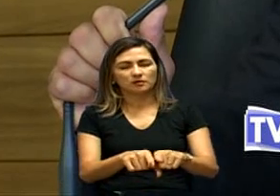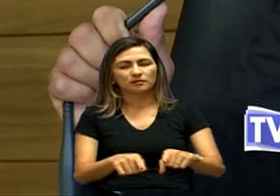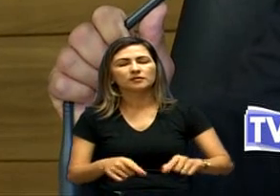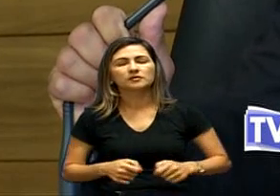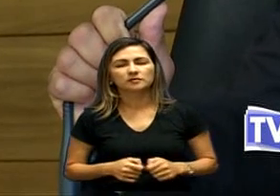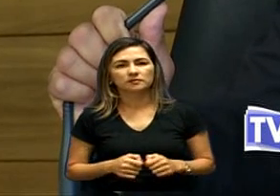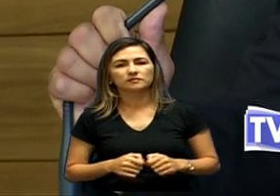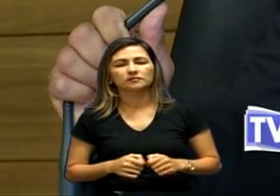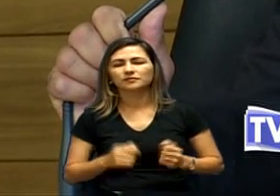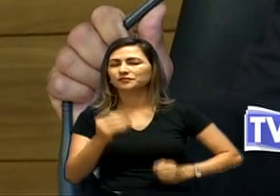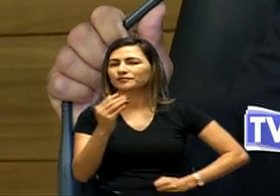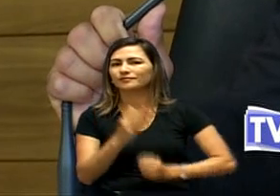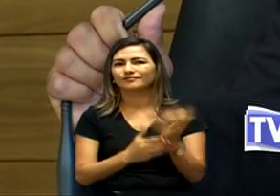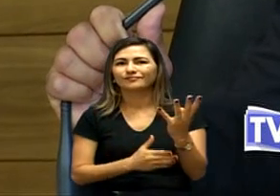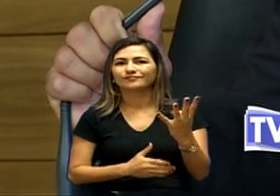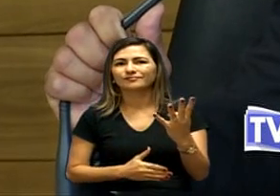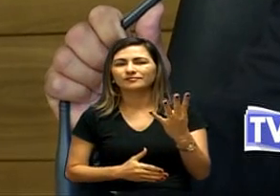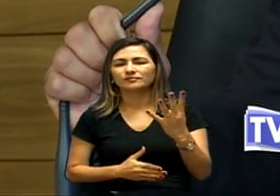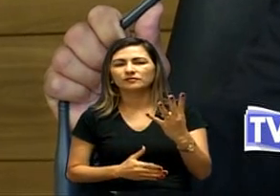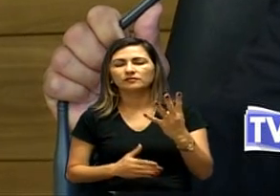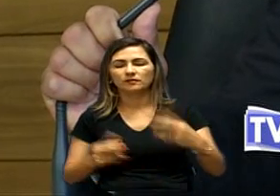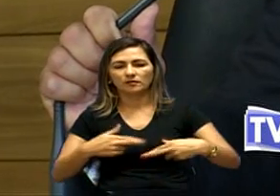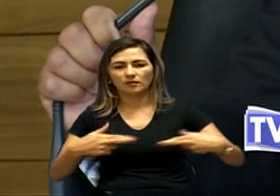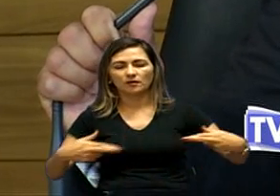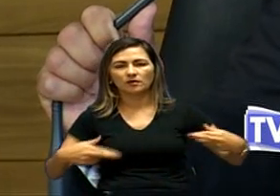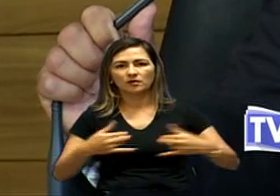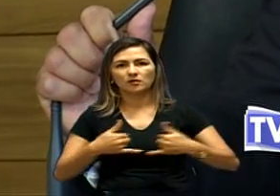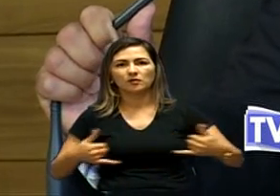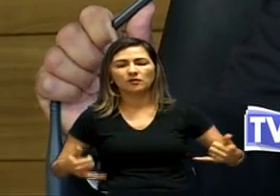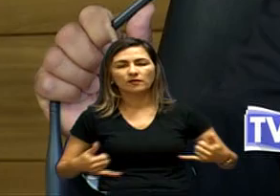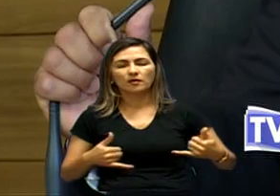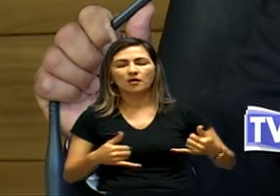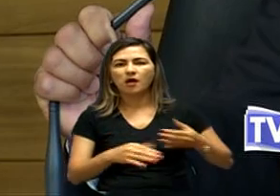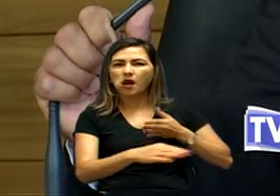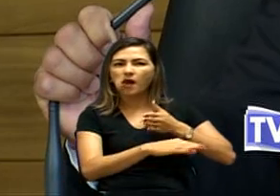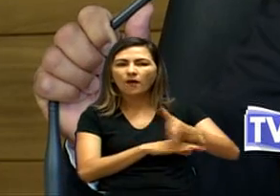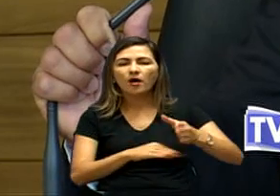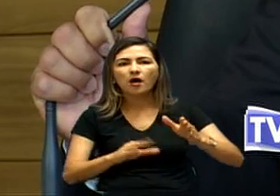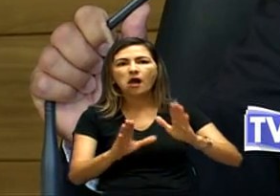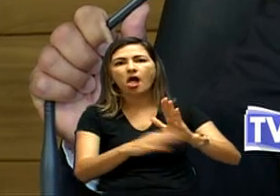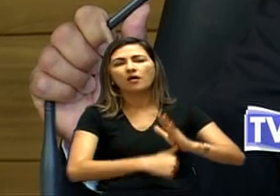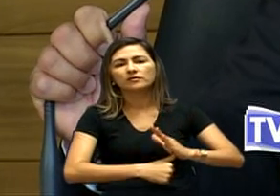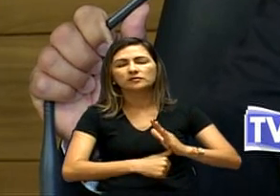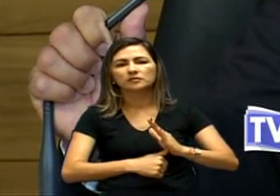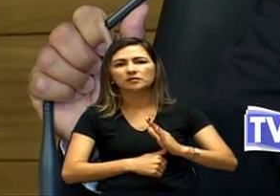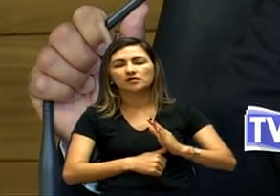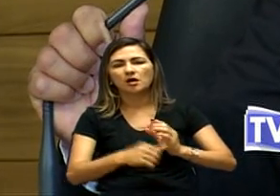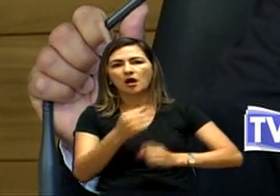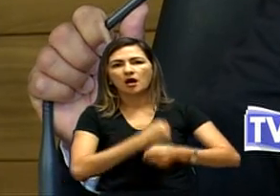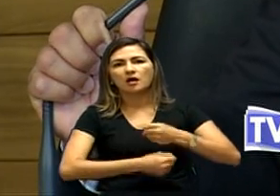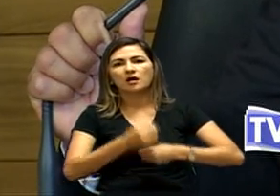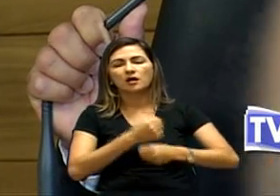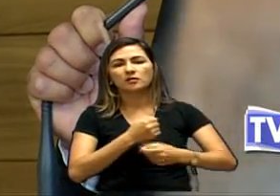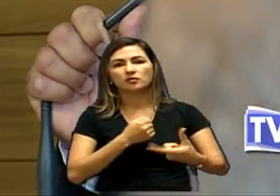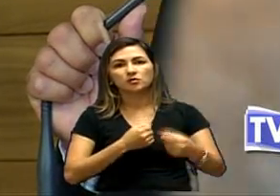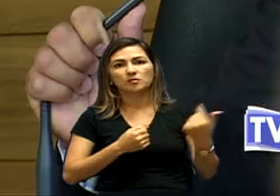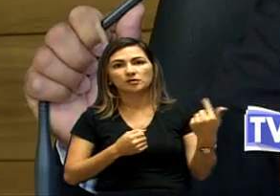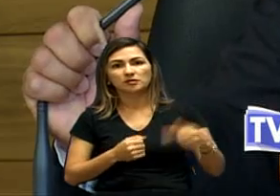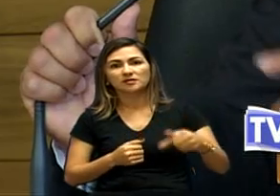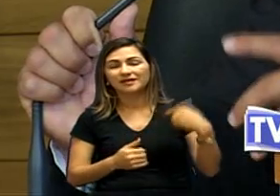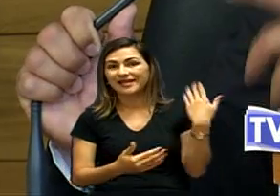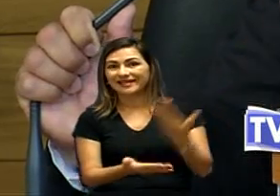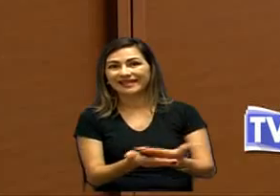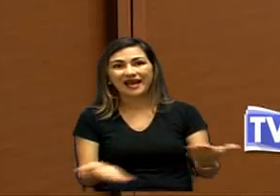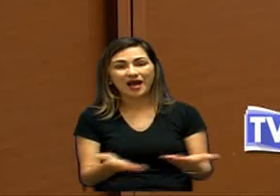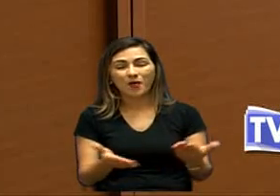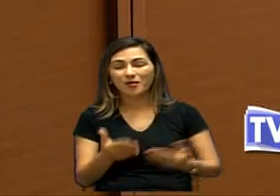Regis, 4 vezes os cabos de energia do ano passado para cá, foram 4 vezes. Ele sabe que a distância que coloca-se